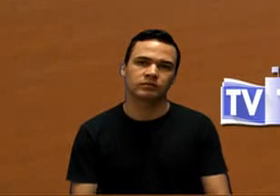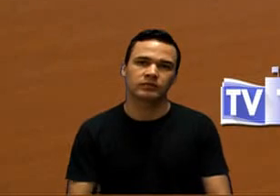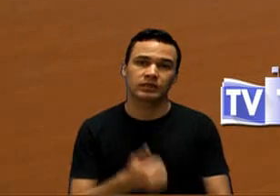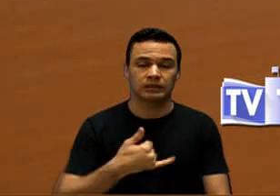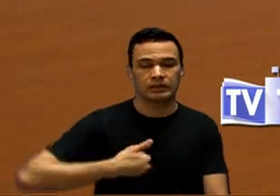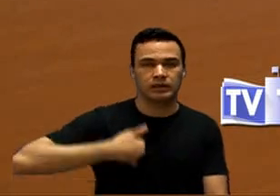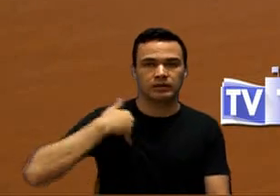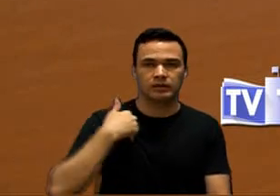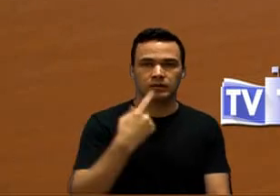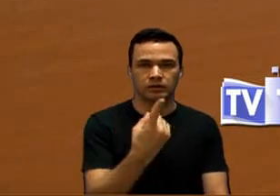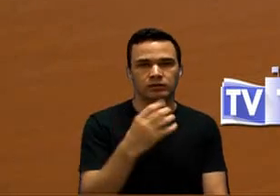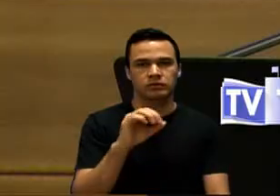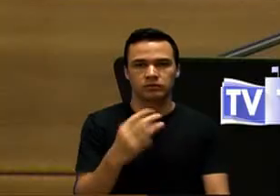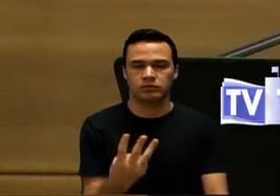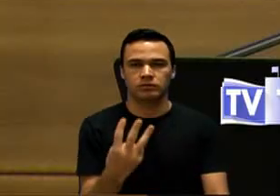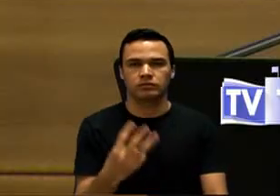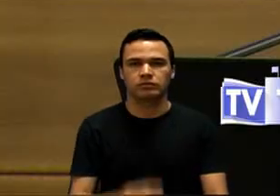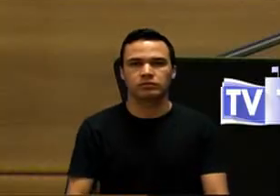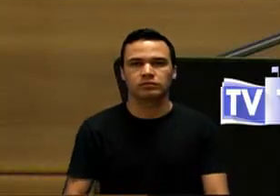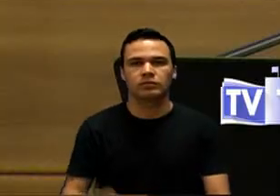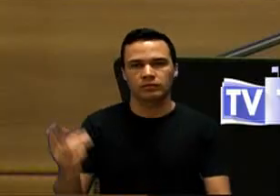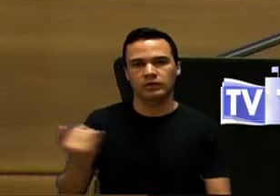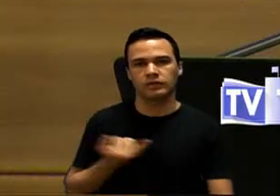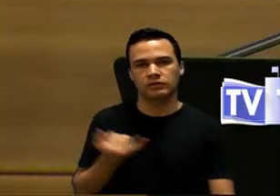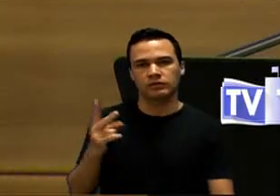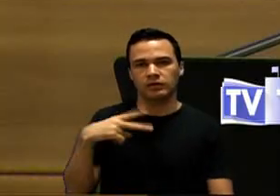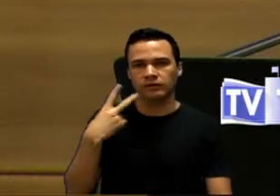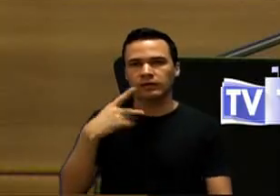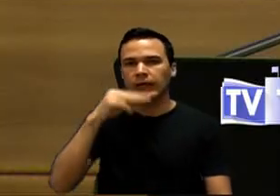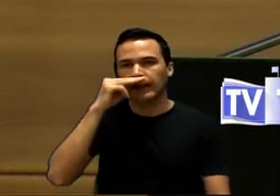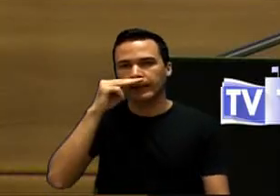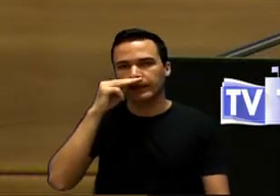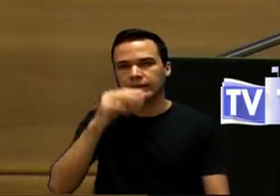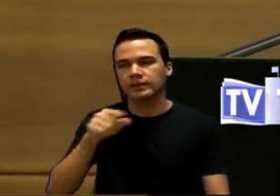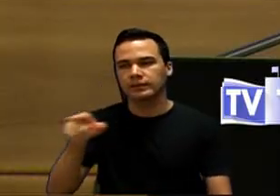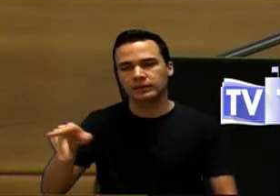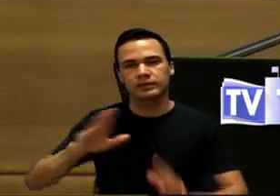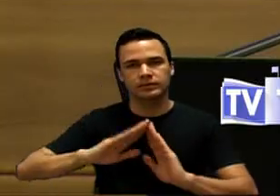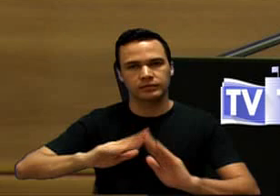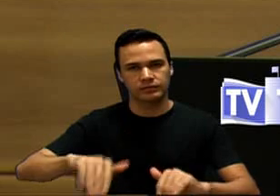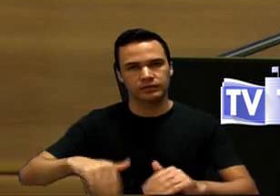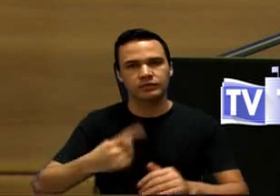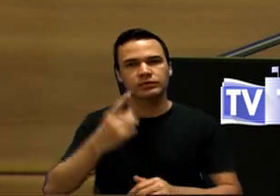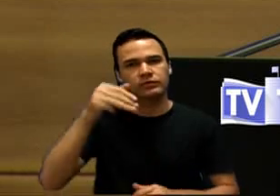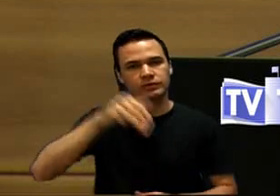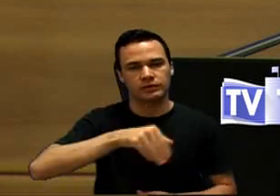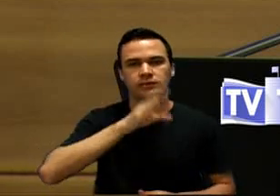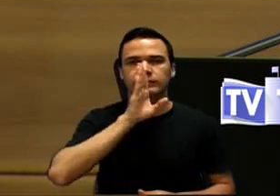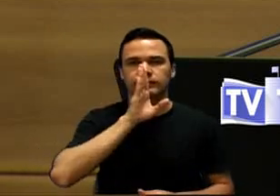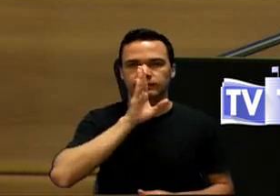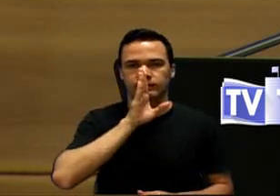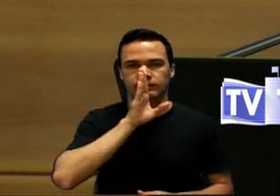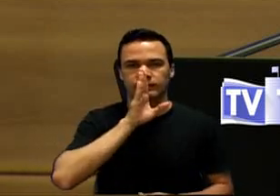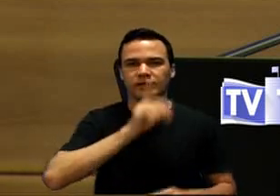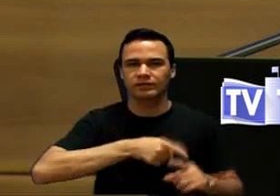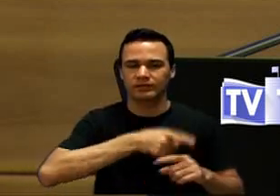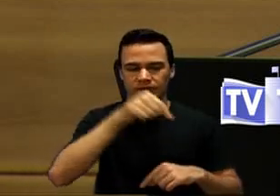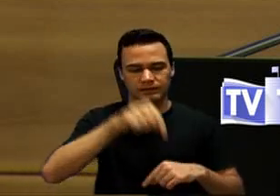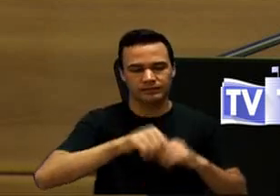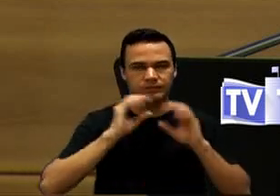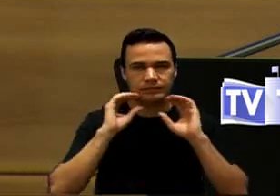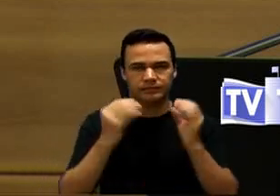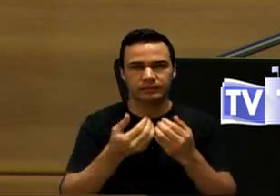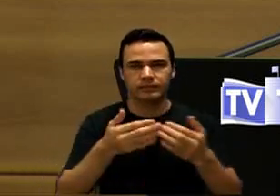103 anos de idade. Segundo o vereador Martinez, ele está solicitando um minuto de silêncio para esta